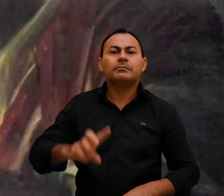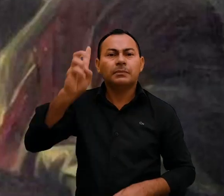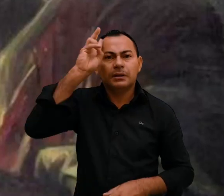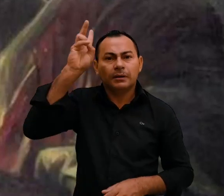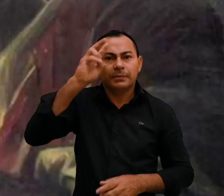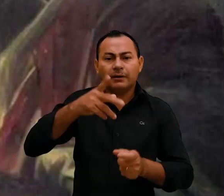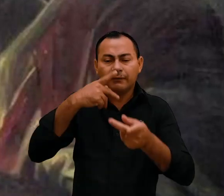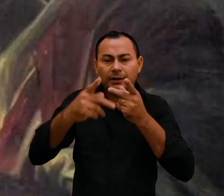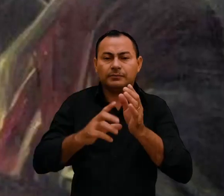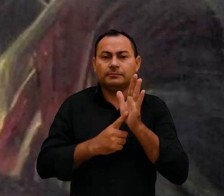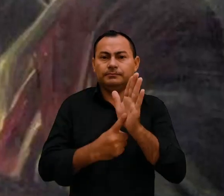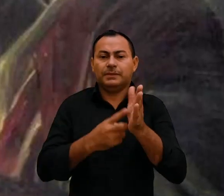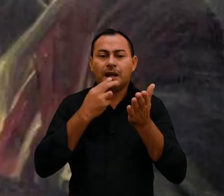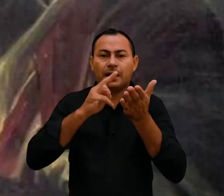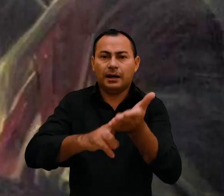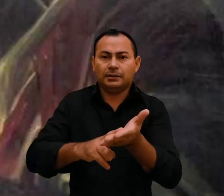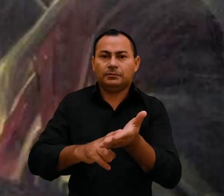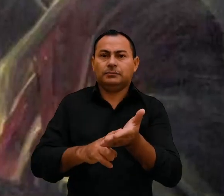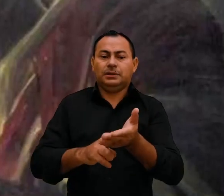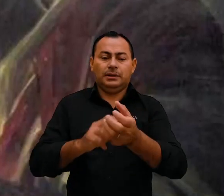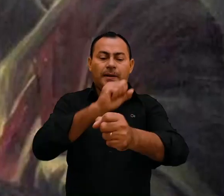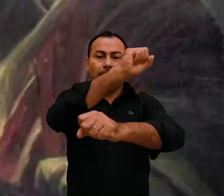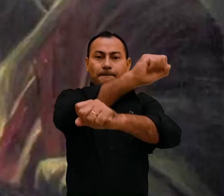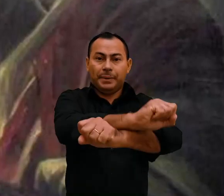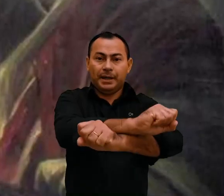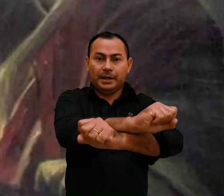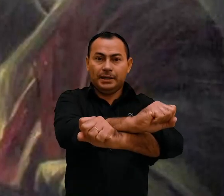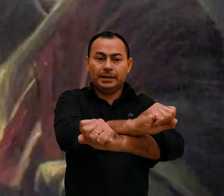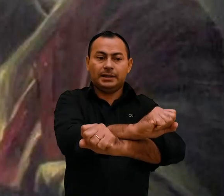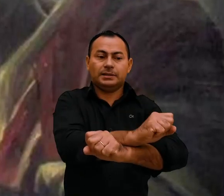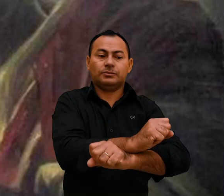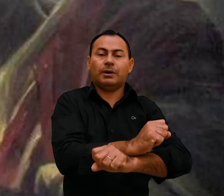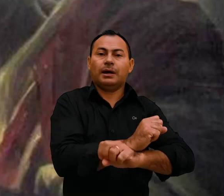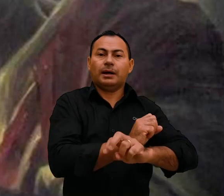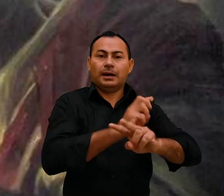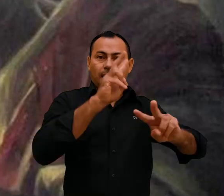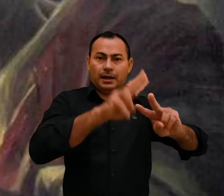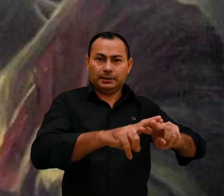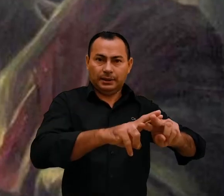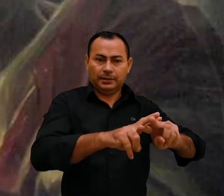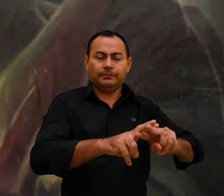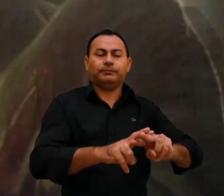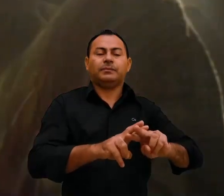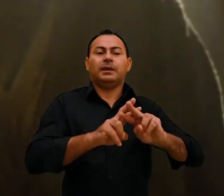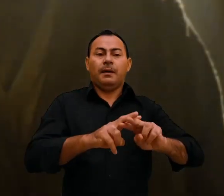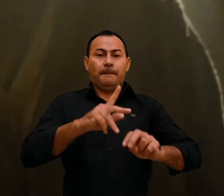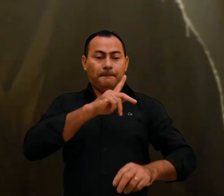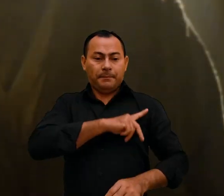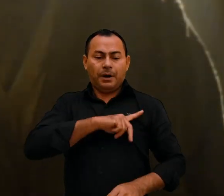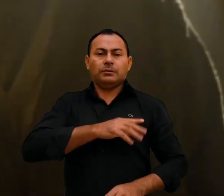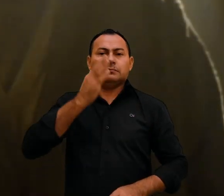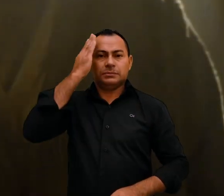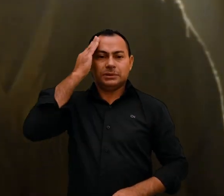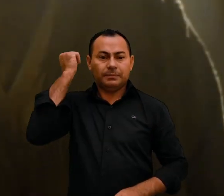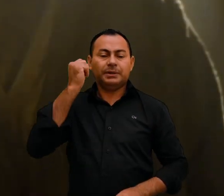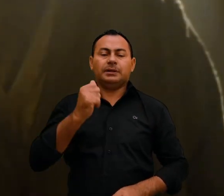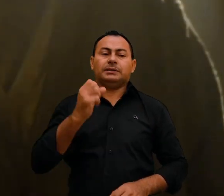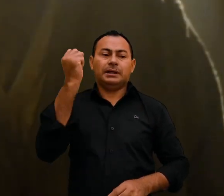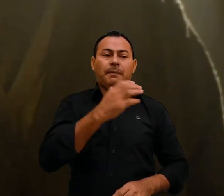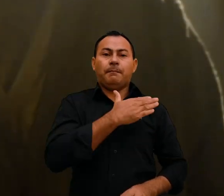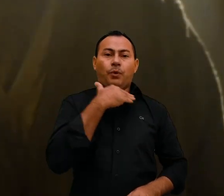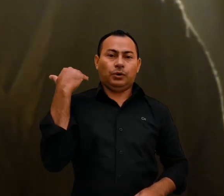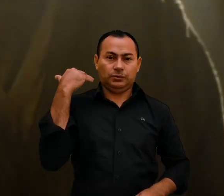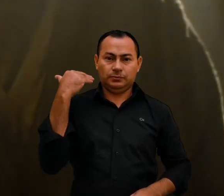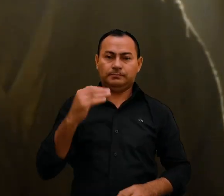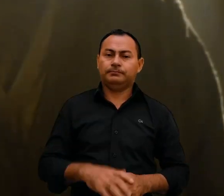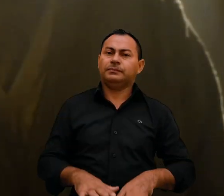lembre-se que enquanto de tava esta carta ele estava acorrentado numa masmorra ele sabia que